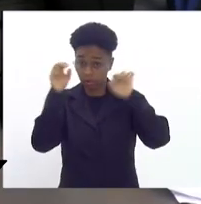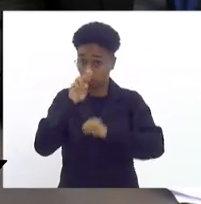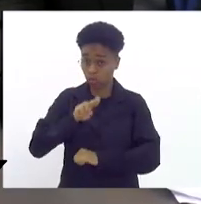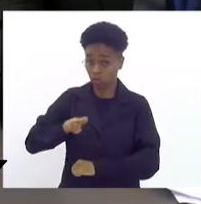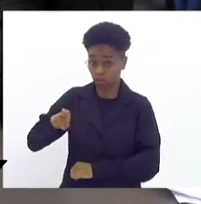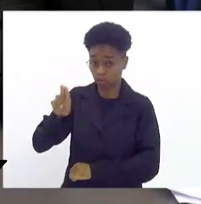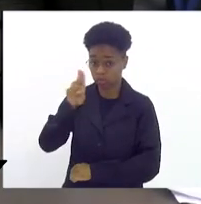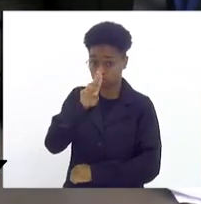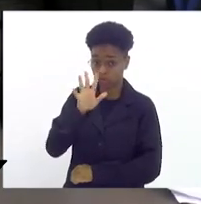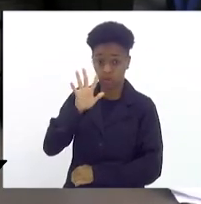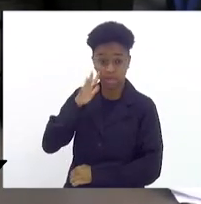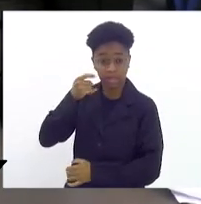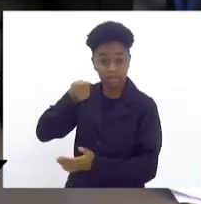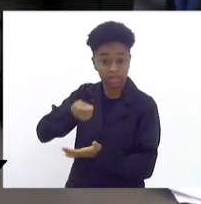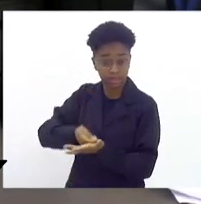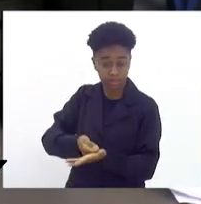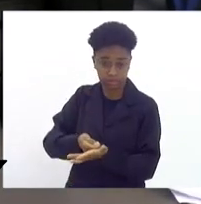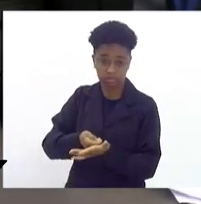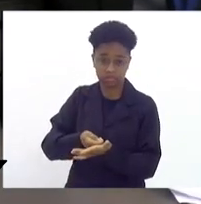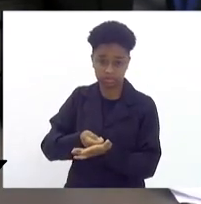razão de decidir